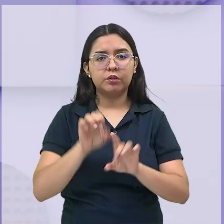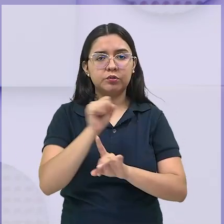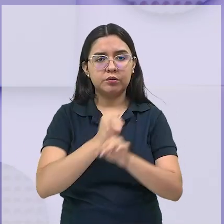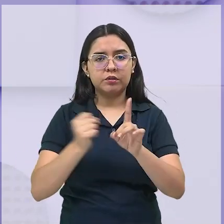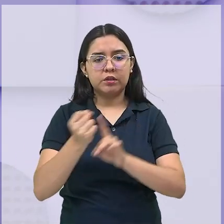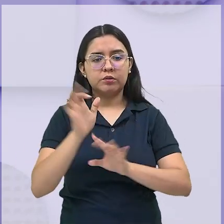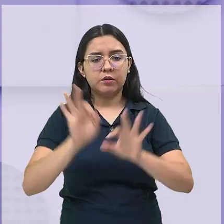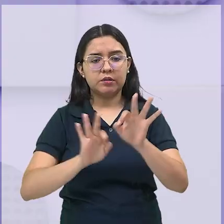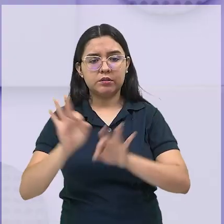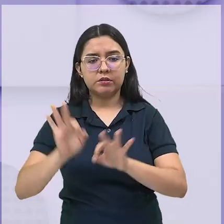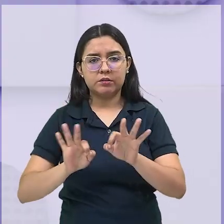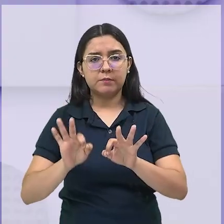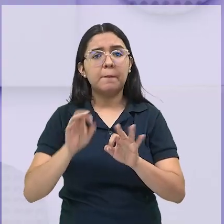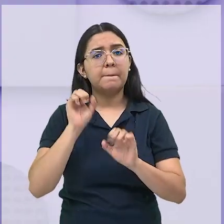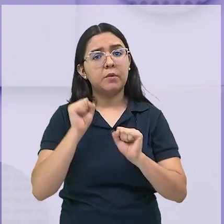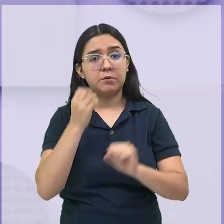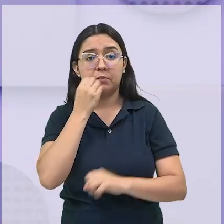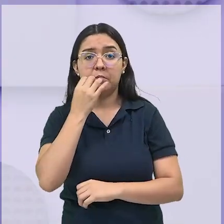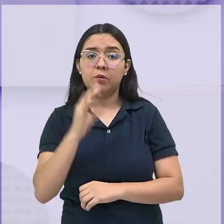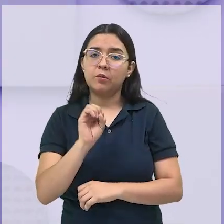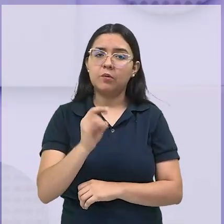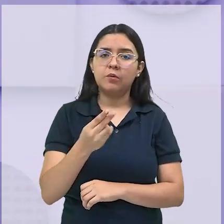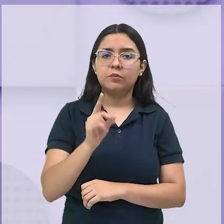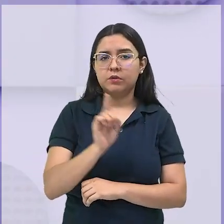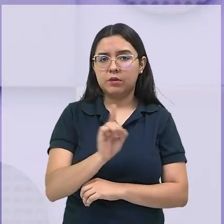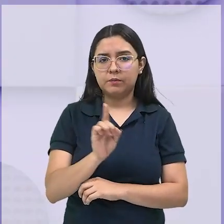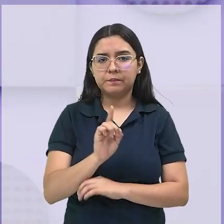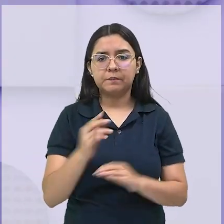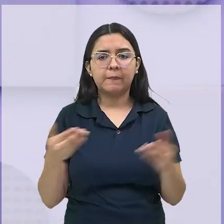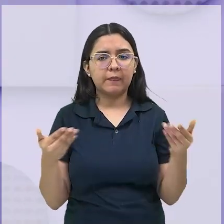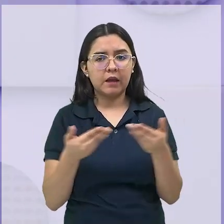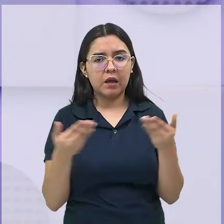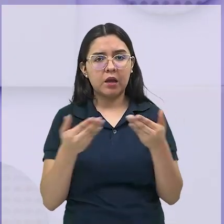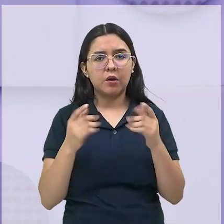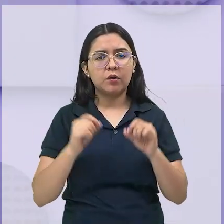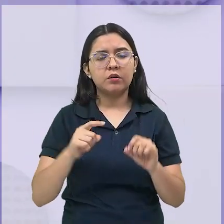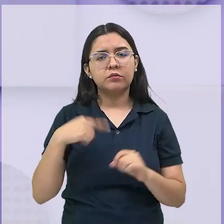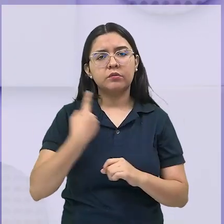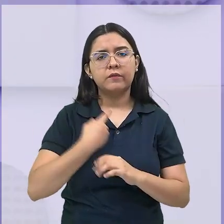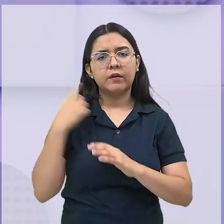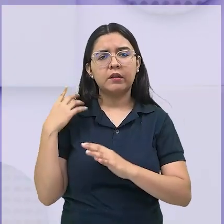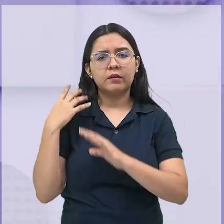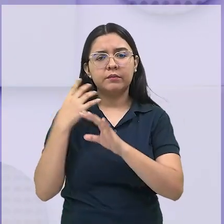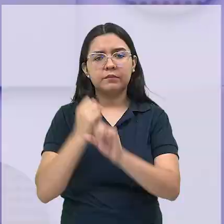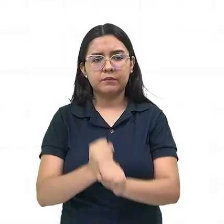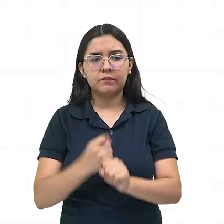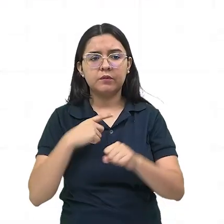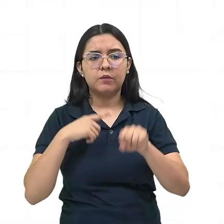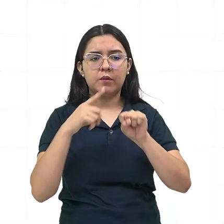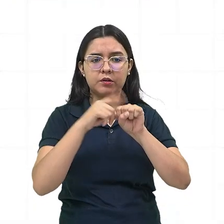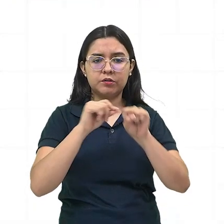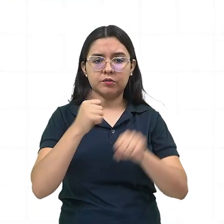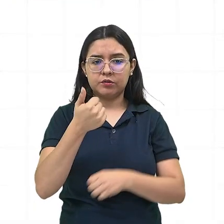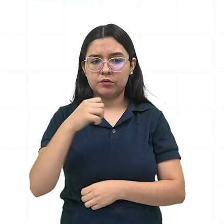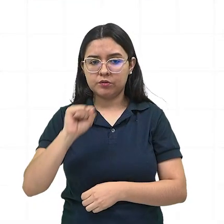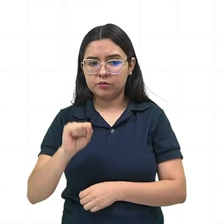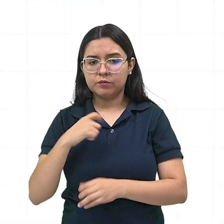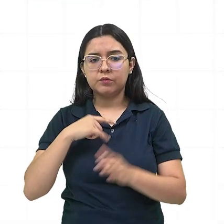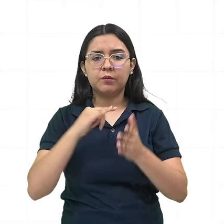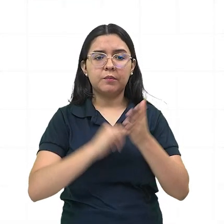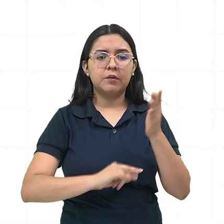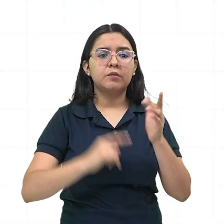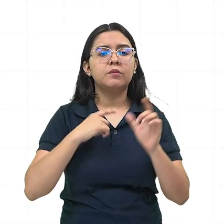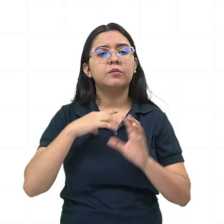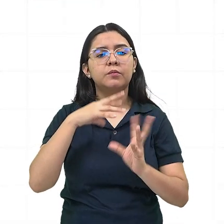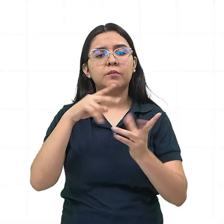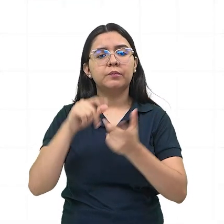sociais, e isso pode ser benéfico ou não. Agora eu gostaria de relembrar o artigo 18 da Declaração Universal dos Direitos